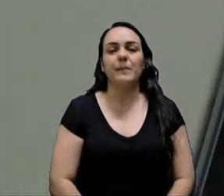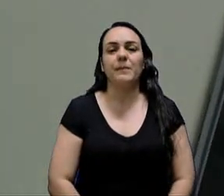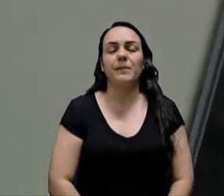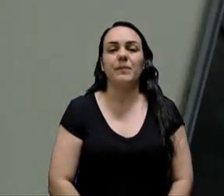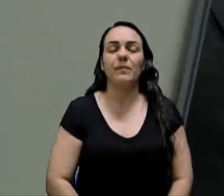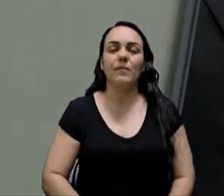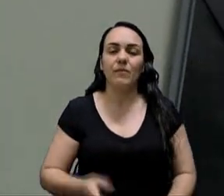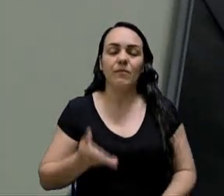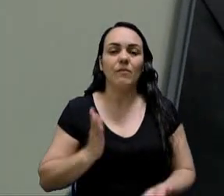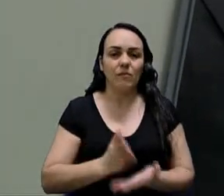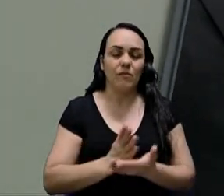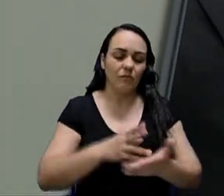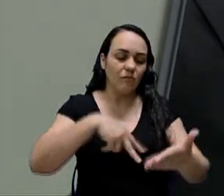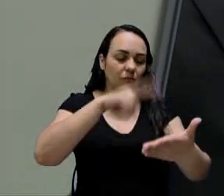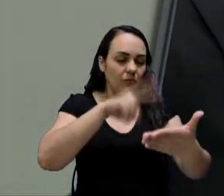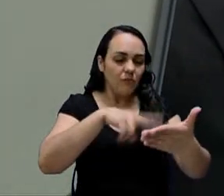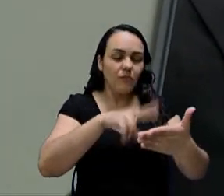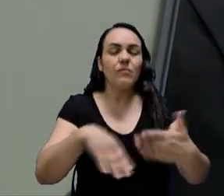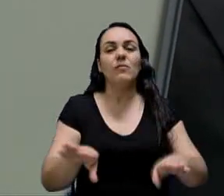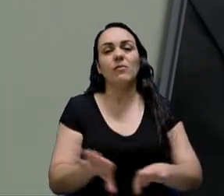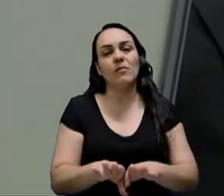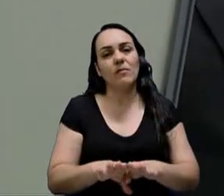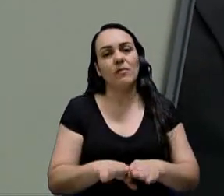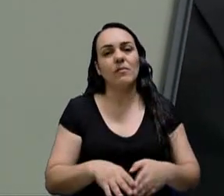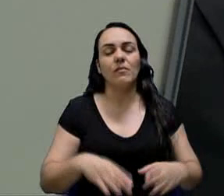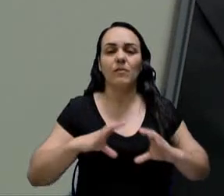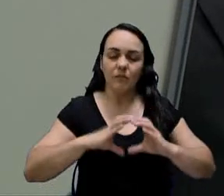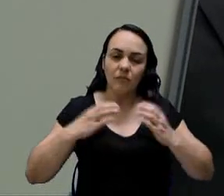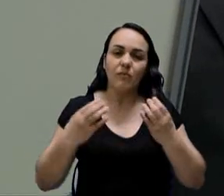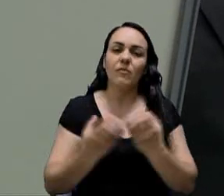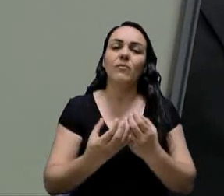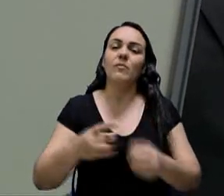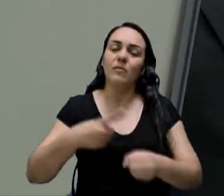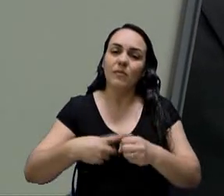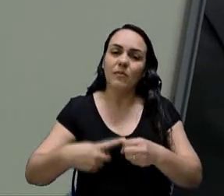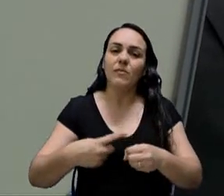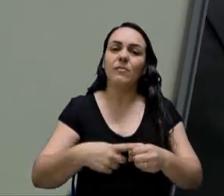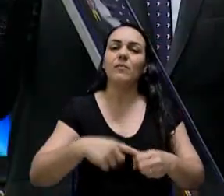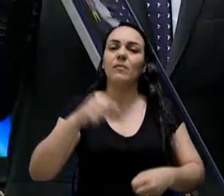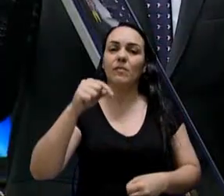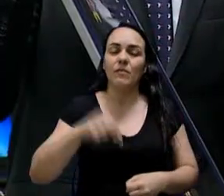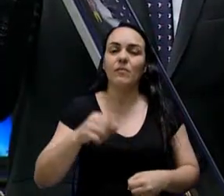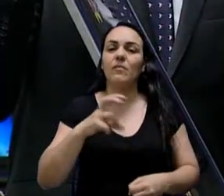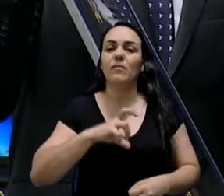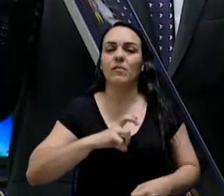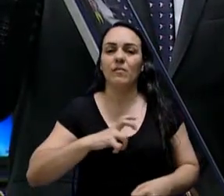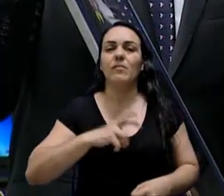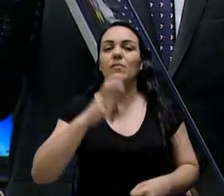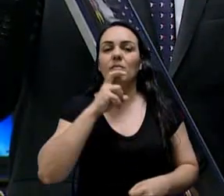Dar prosseguimento na leitura. A Câmara Municipal de Sorocaba,